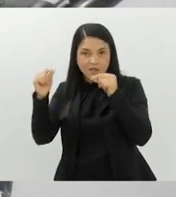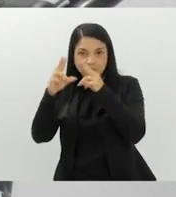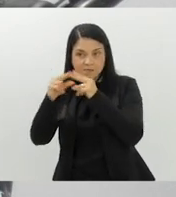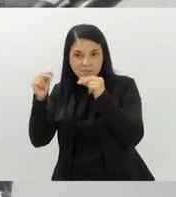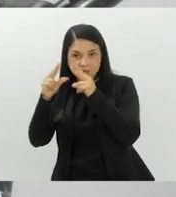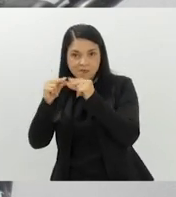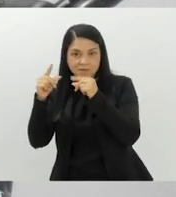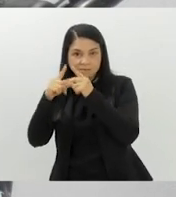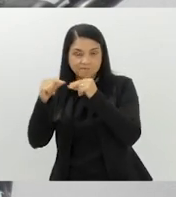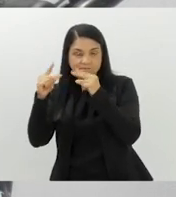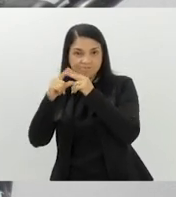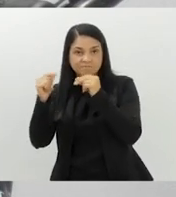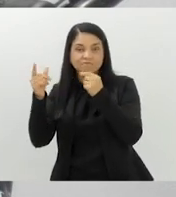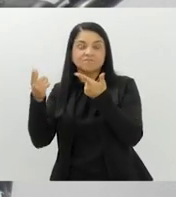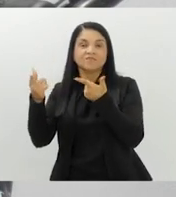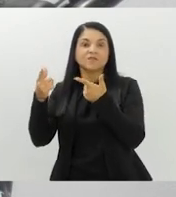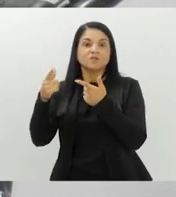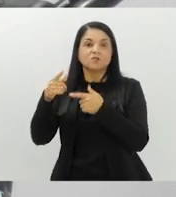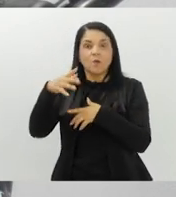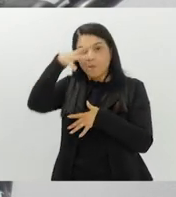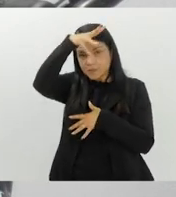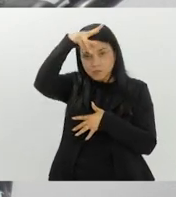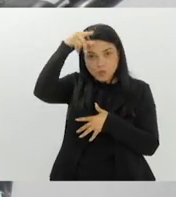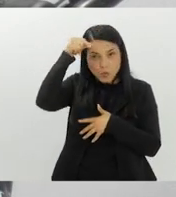enfim, no Amazonas.